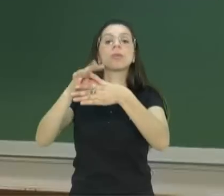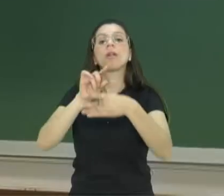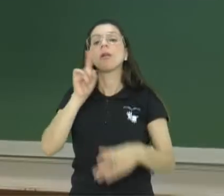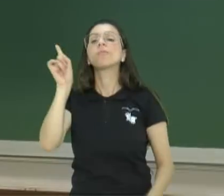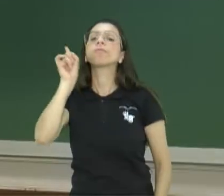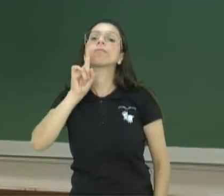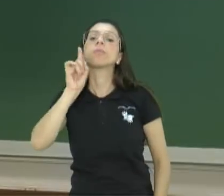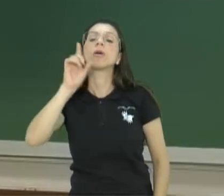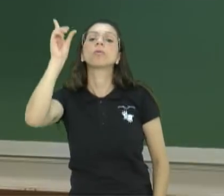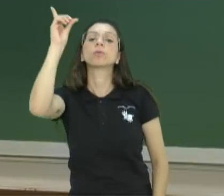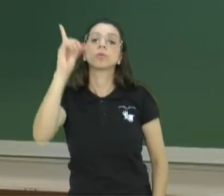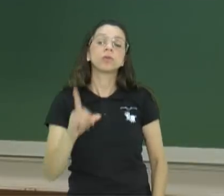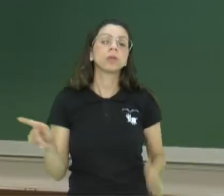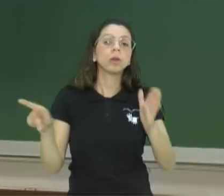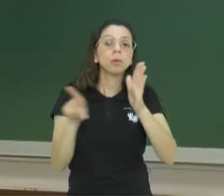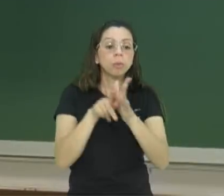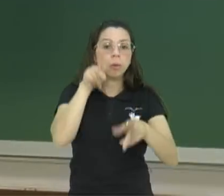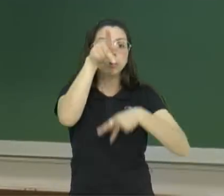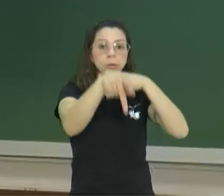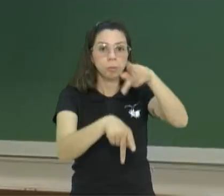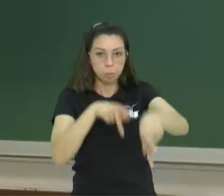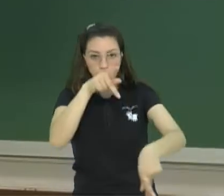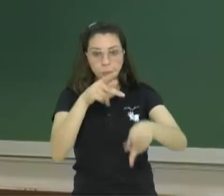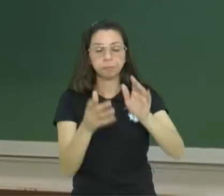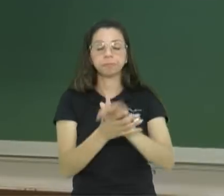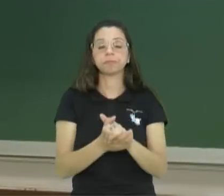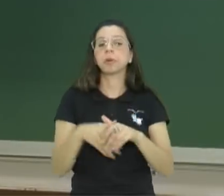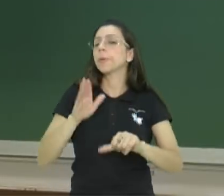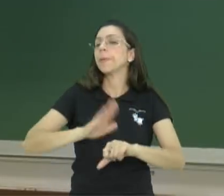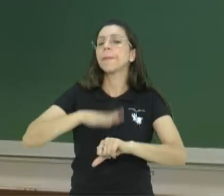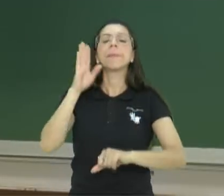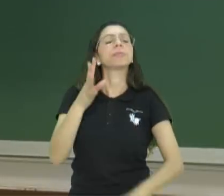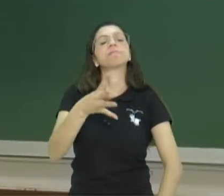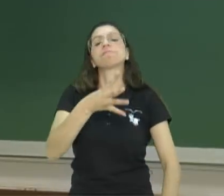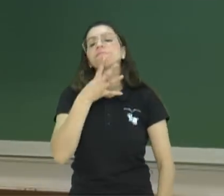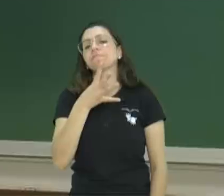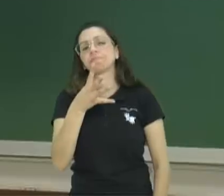americano dos direitos civis. E ele é mais